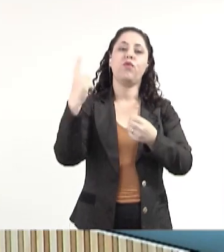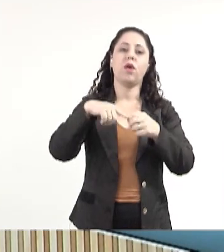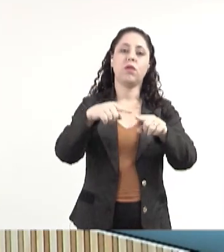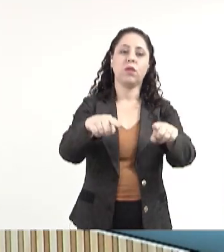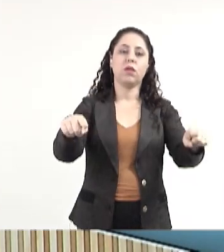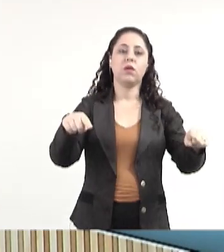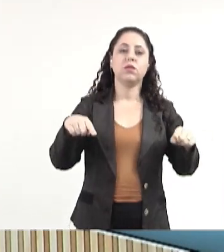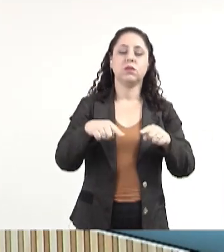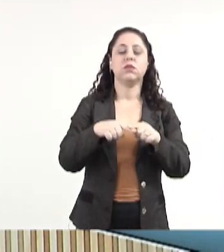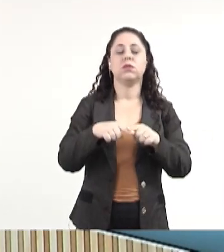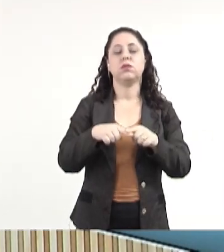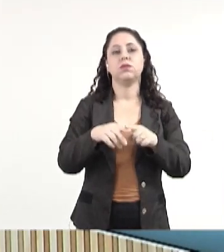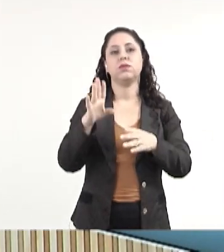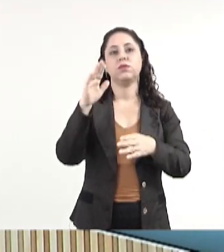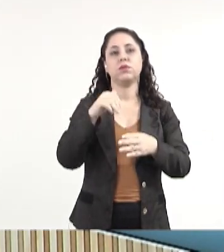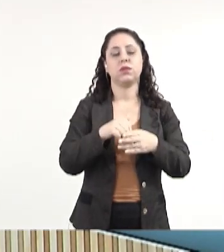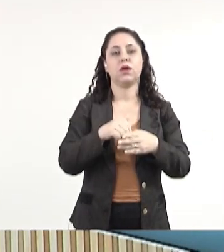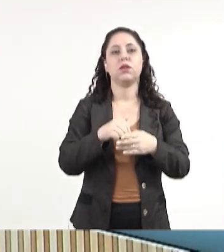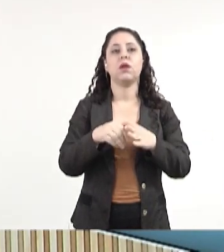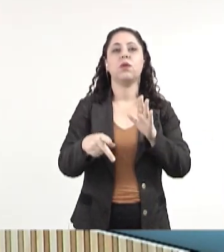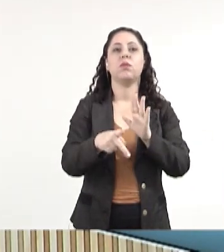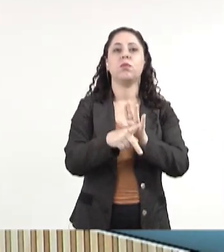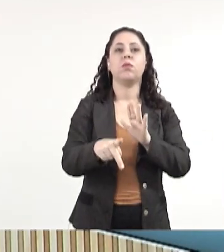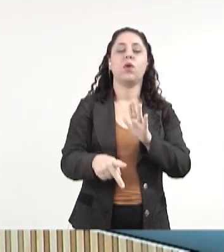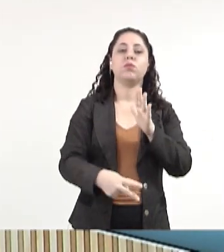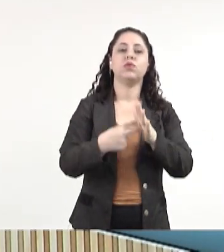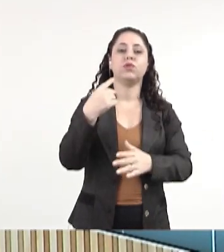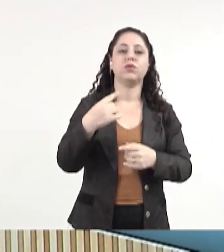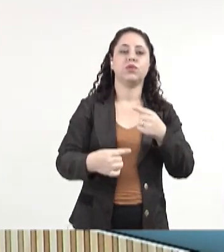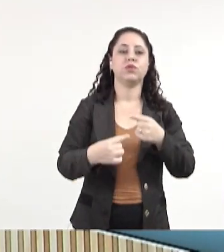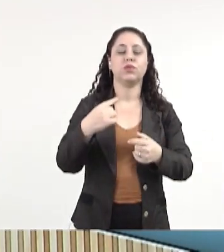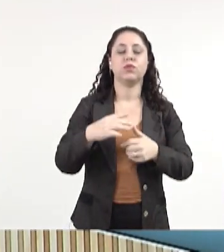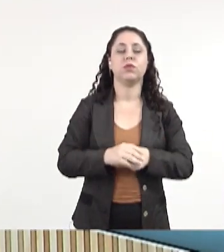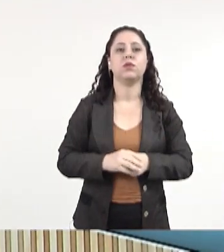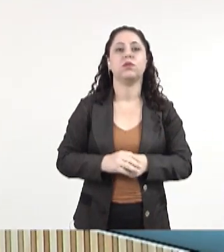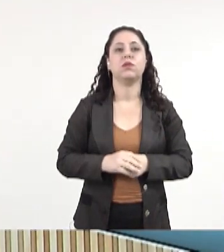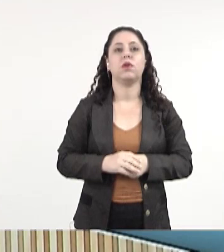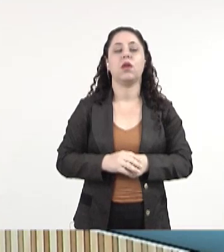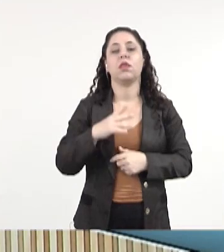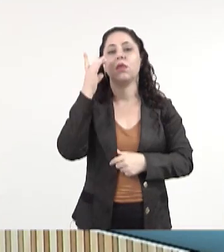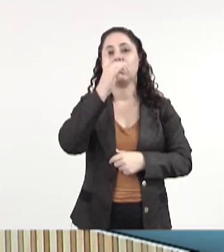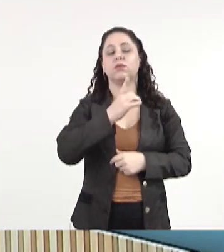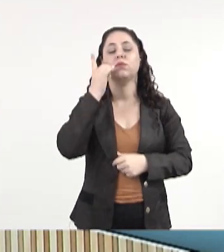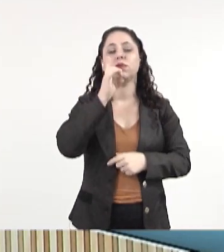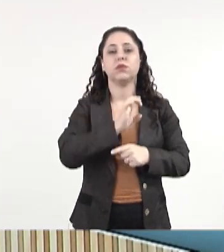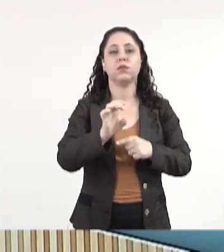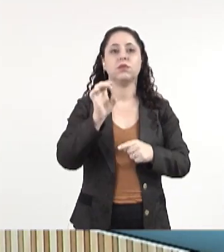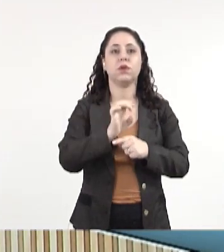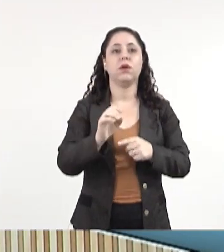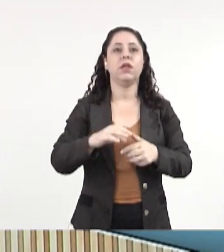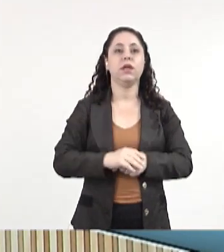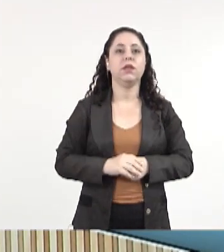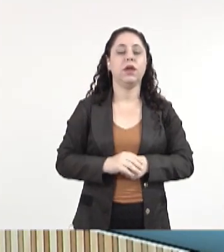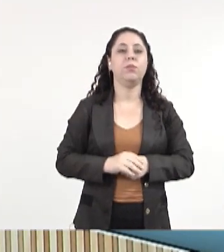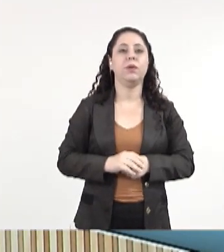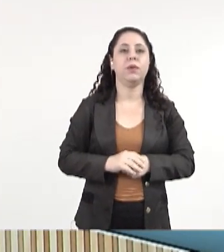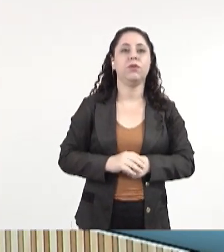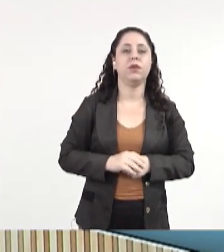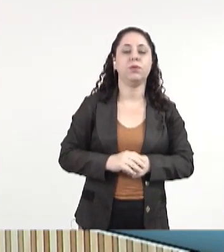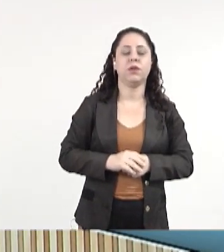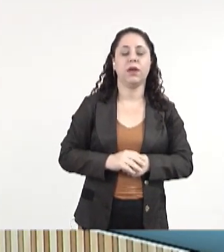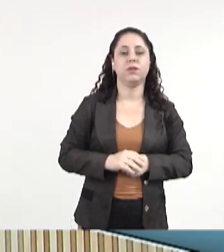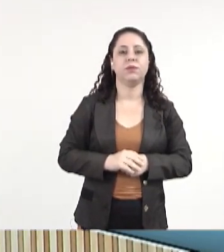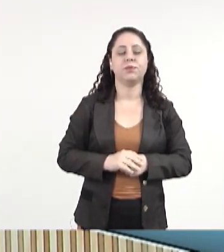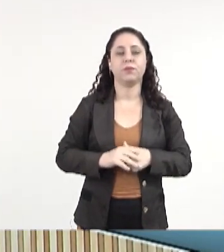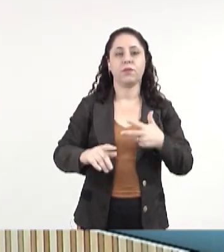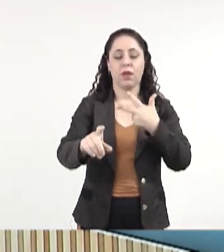dezembro, essas matérias serem votadas em segunda discussão pelos deputados estaduais. E para encerrar os